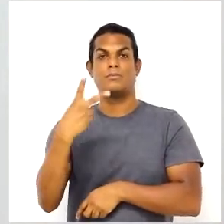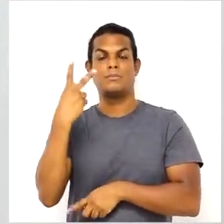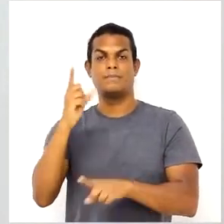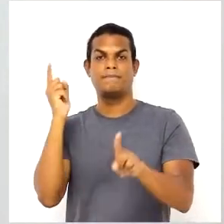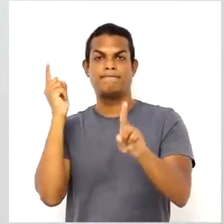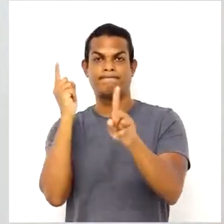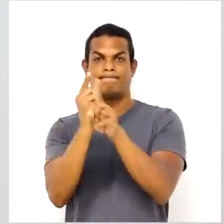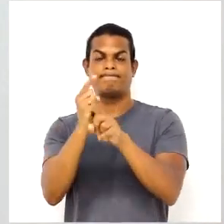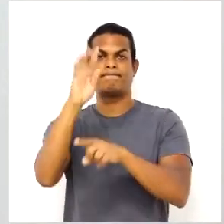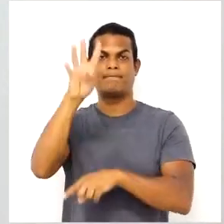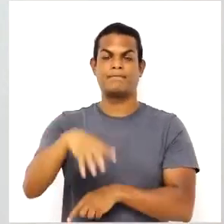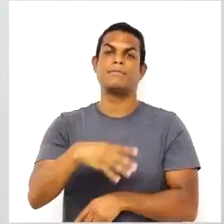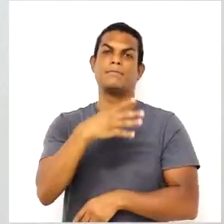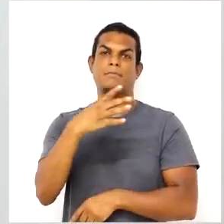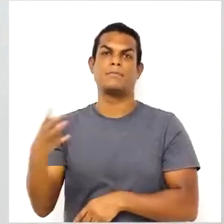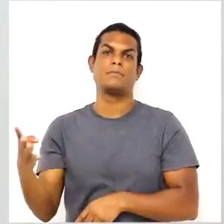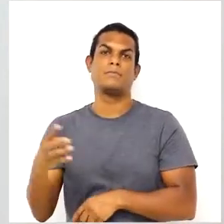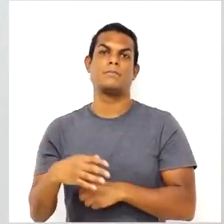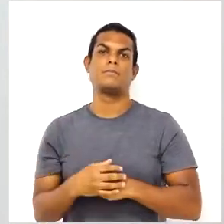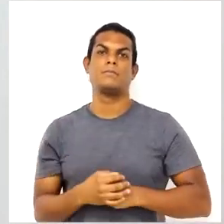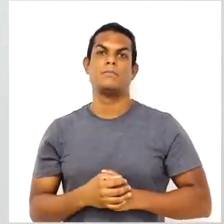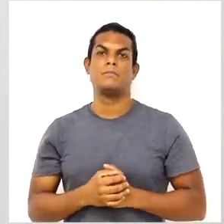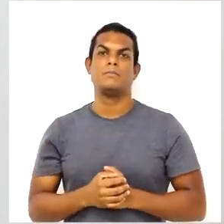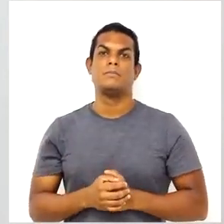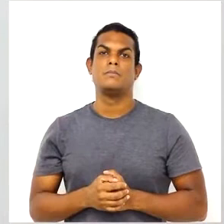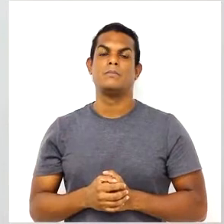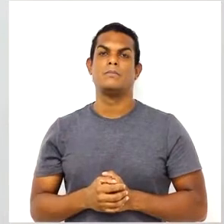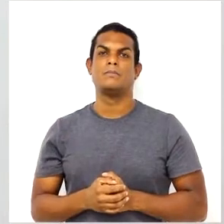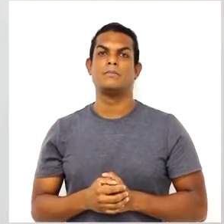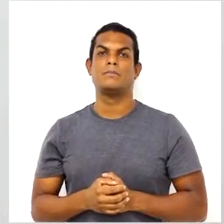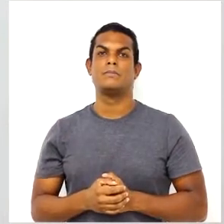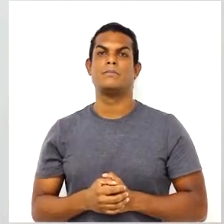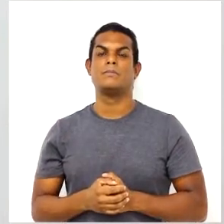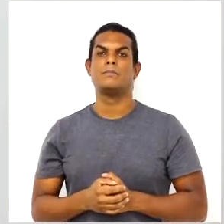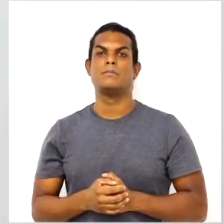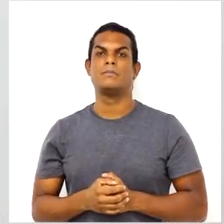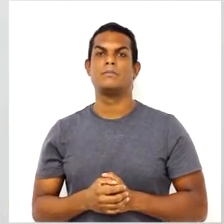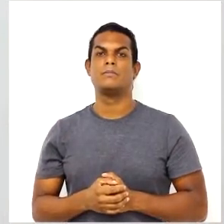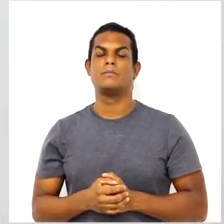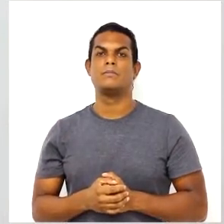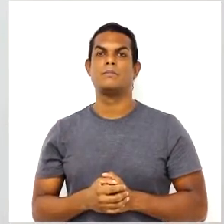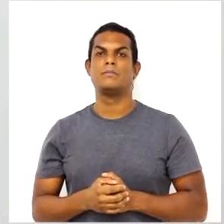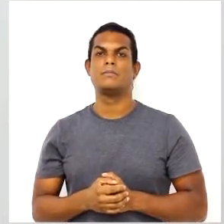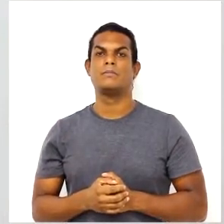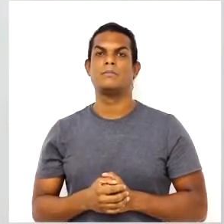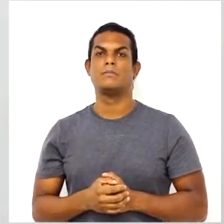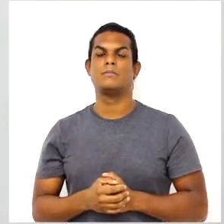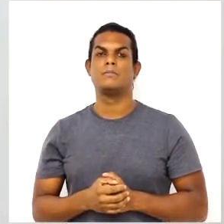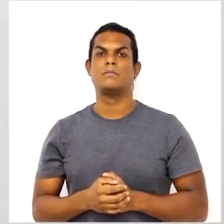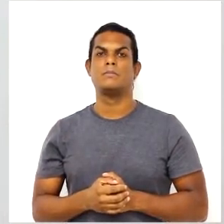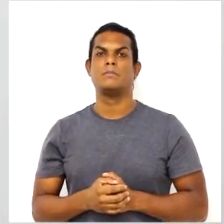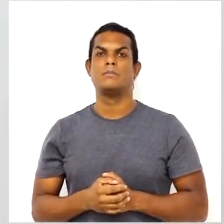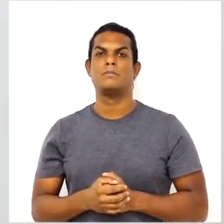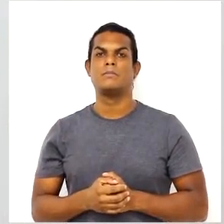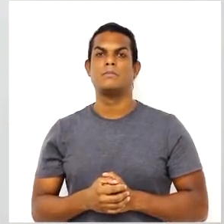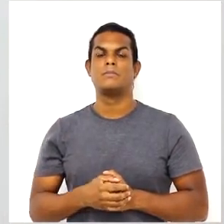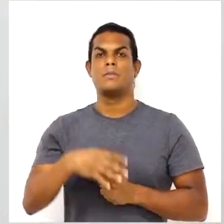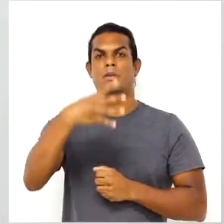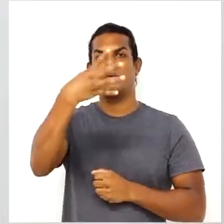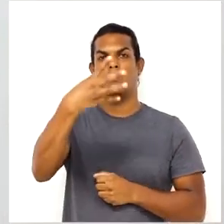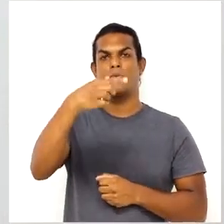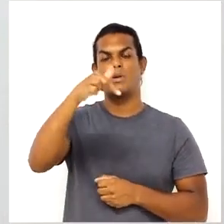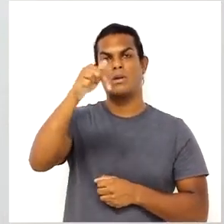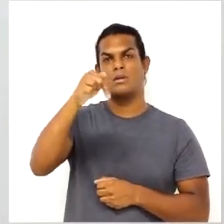tabela. N vale 47, que é justamente o somatório dos valores da frequência absoluta, na